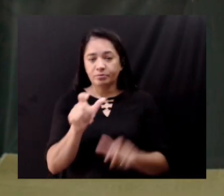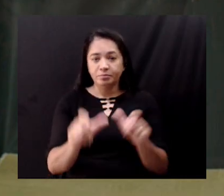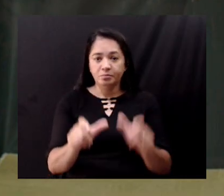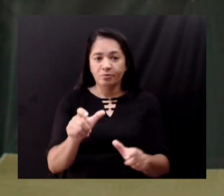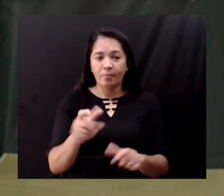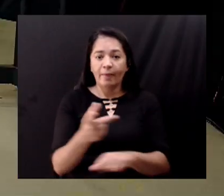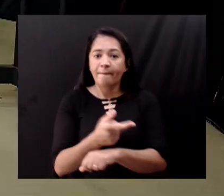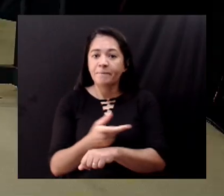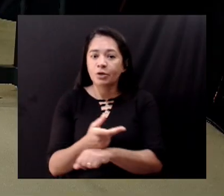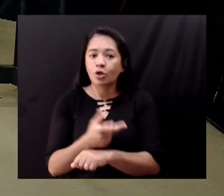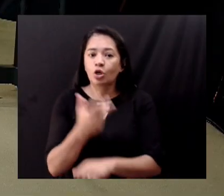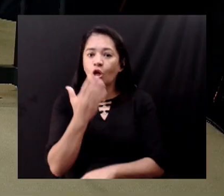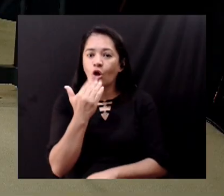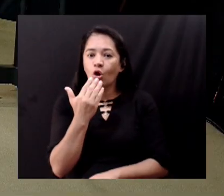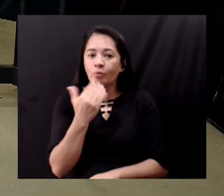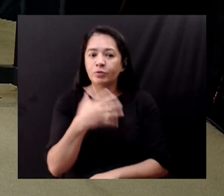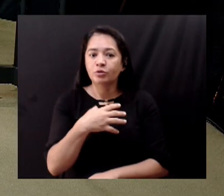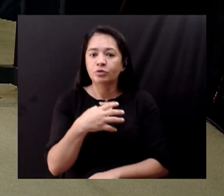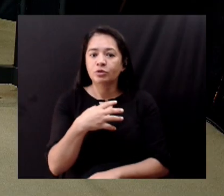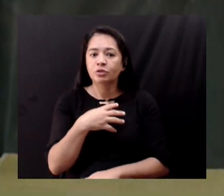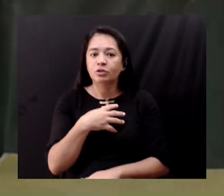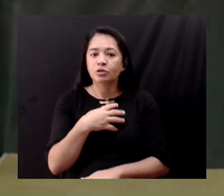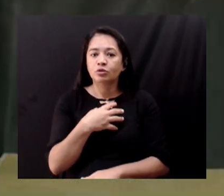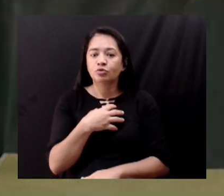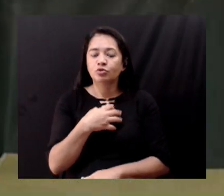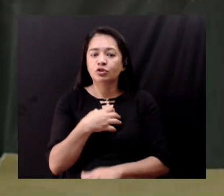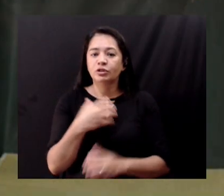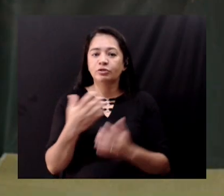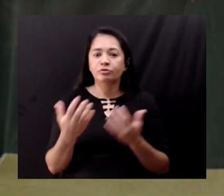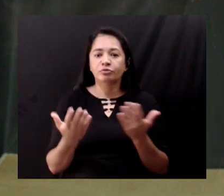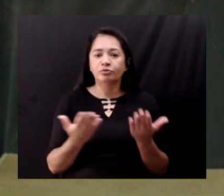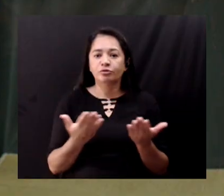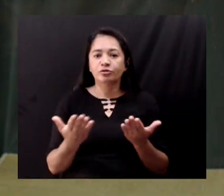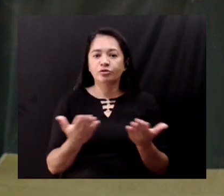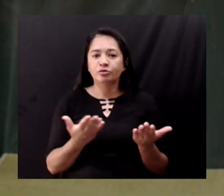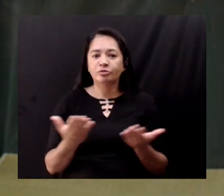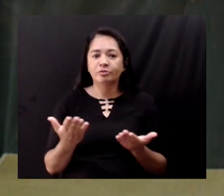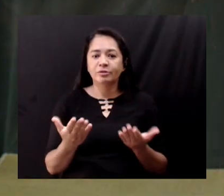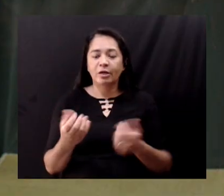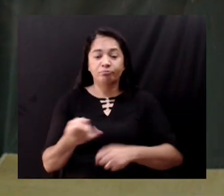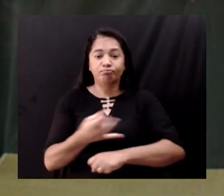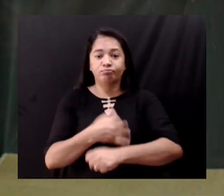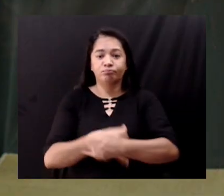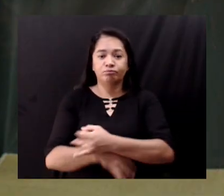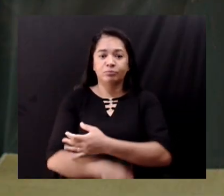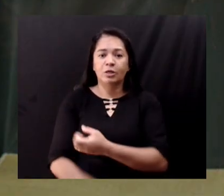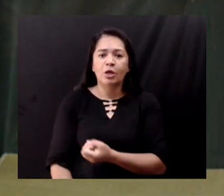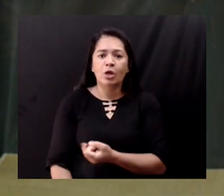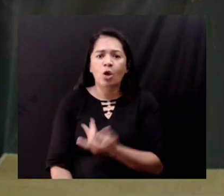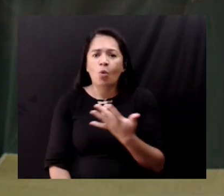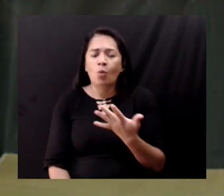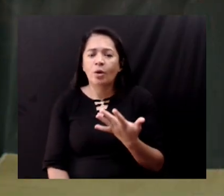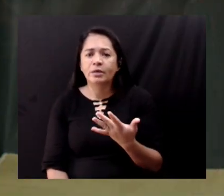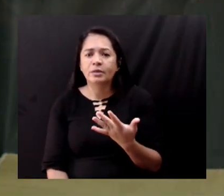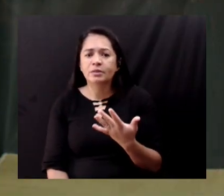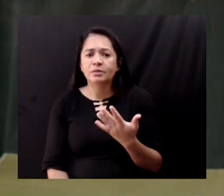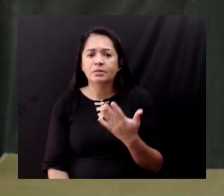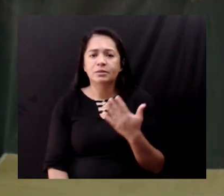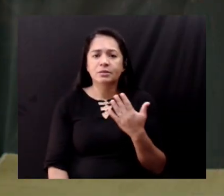como forma de lidar com as suas emoções? E quais fatores emocionais psicológicos podem levar alguém